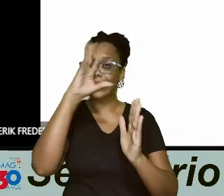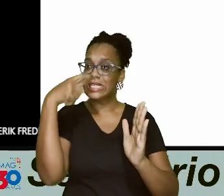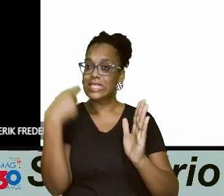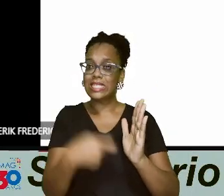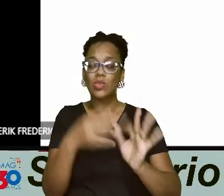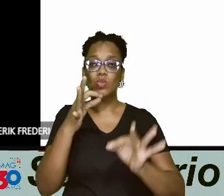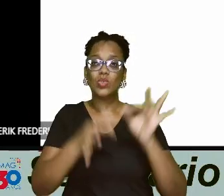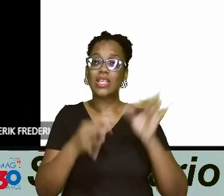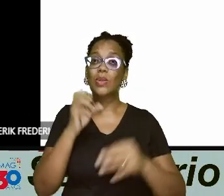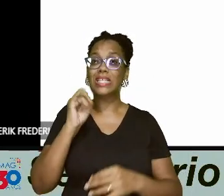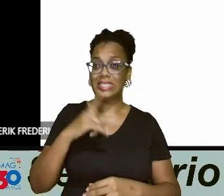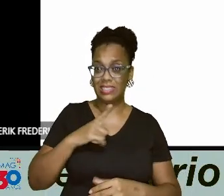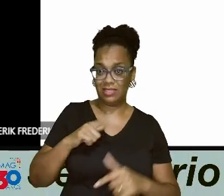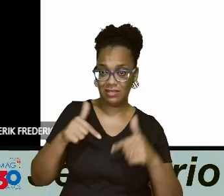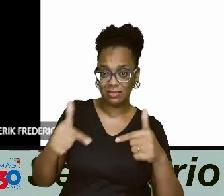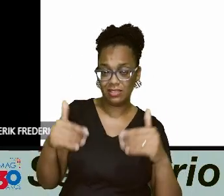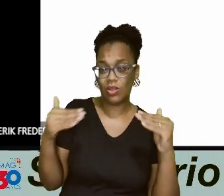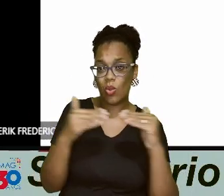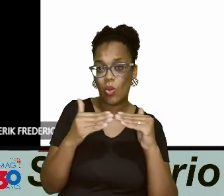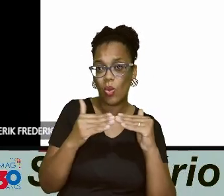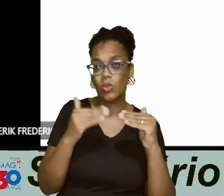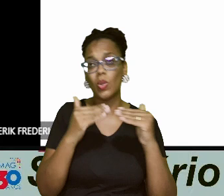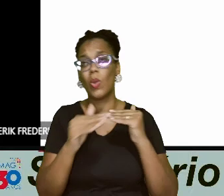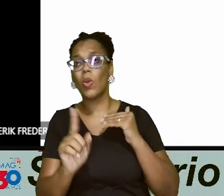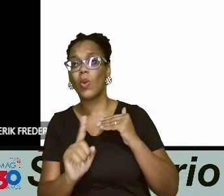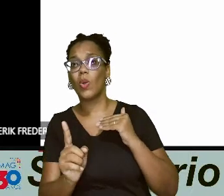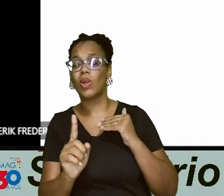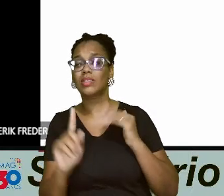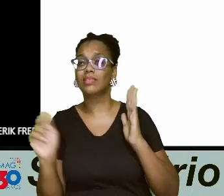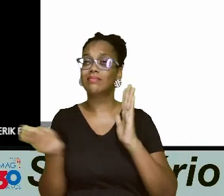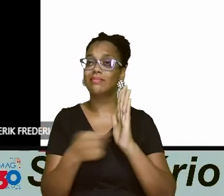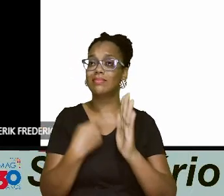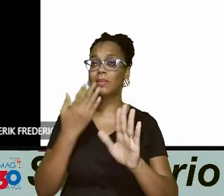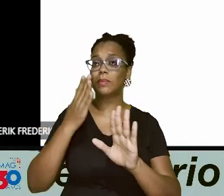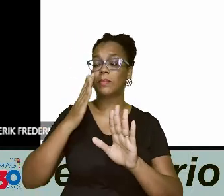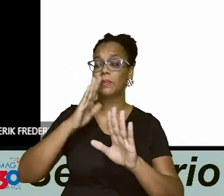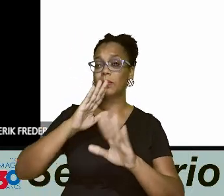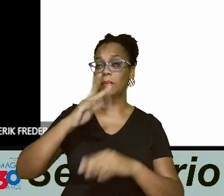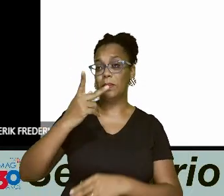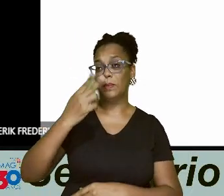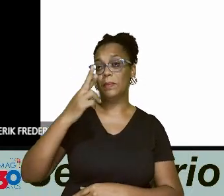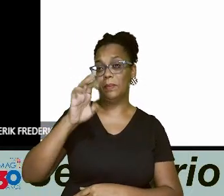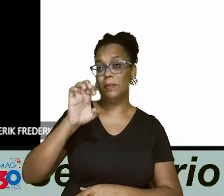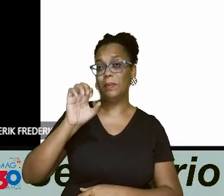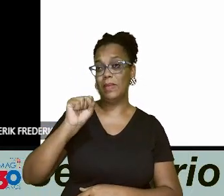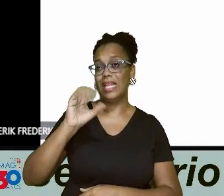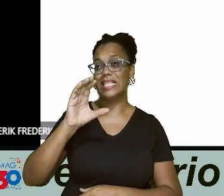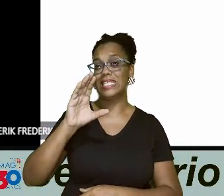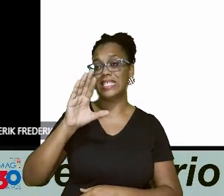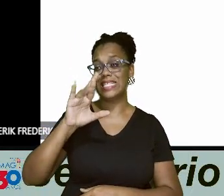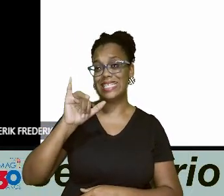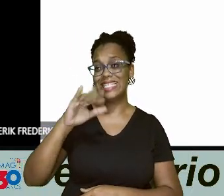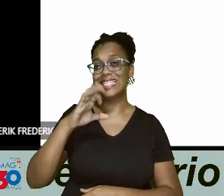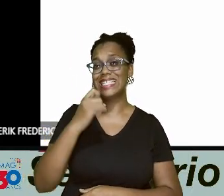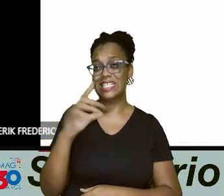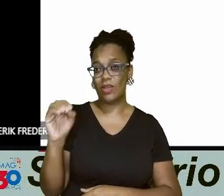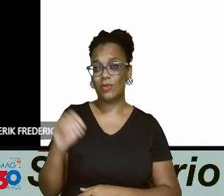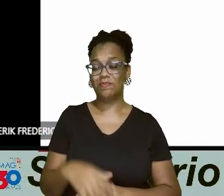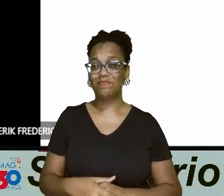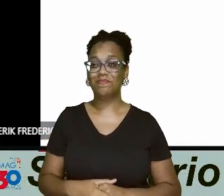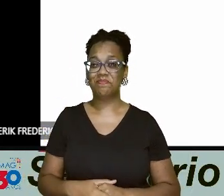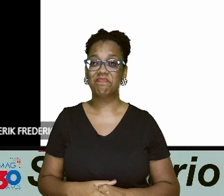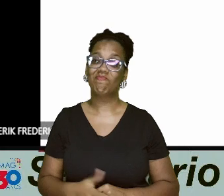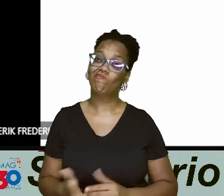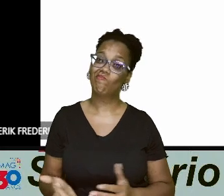não concordado com a decretação da prescrição. Então, aqui se induz uma posição